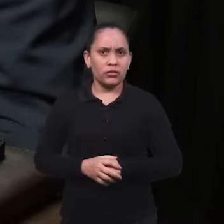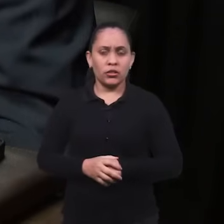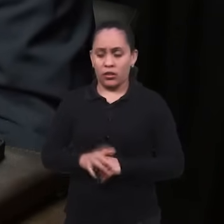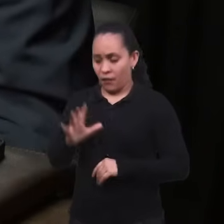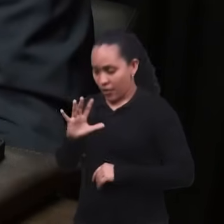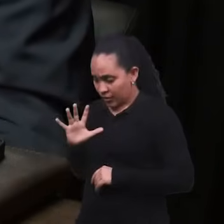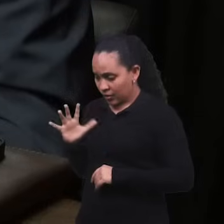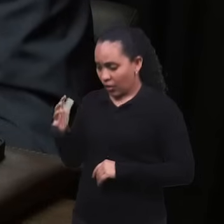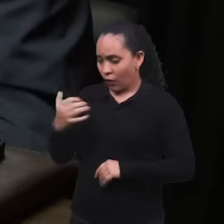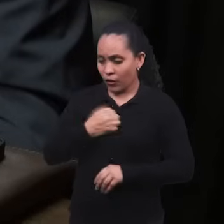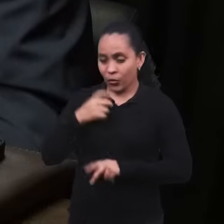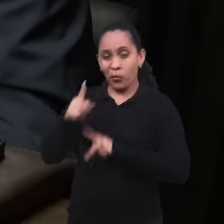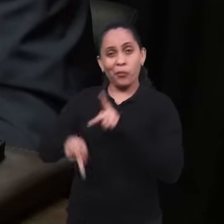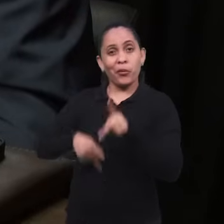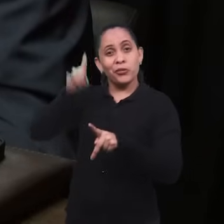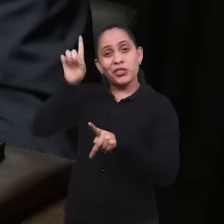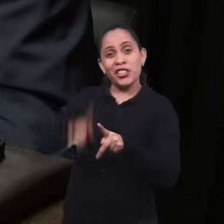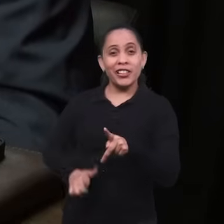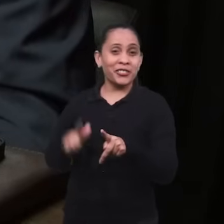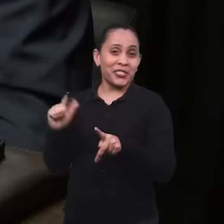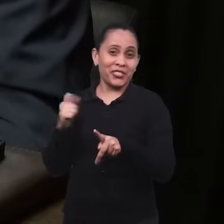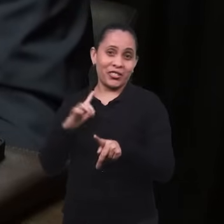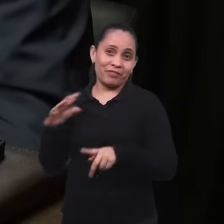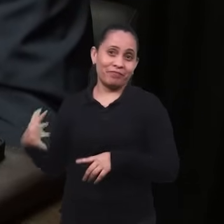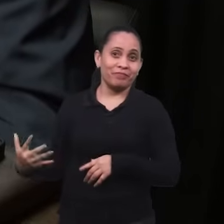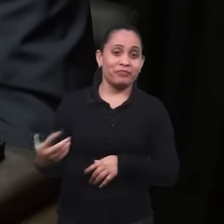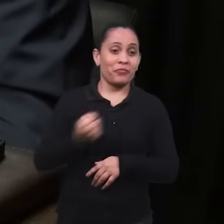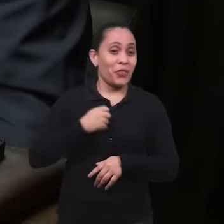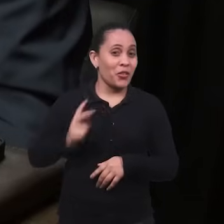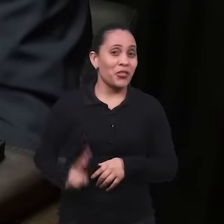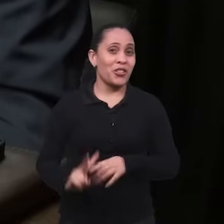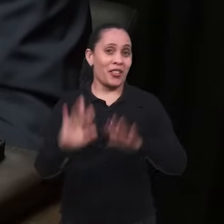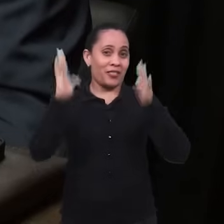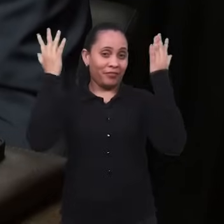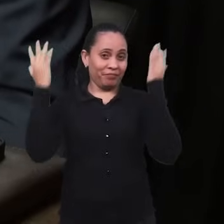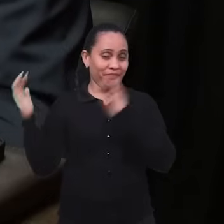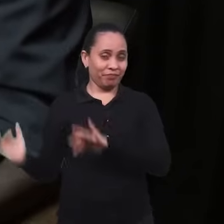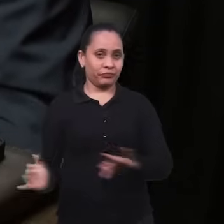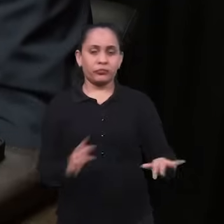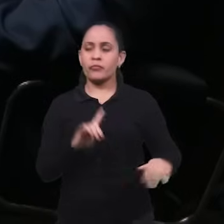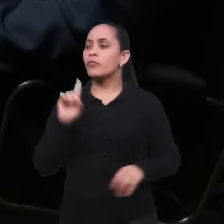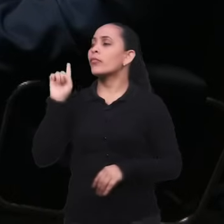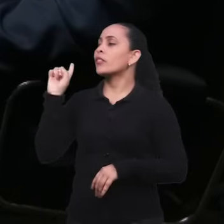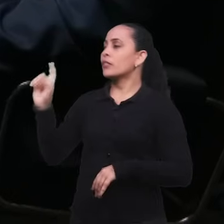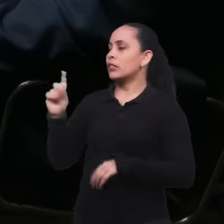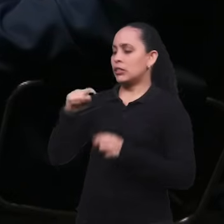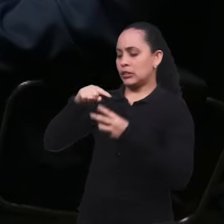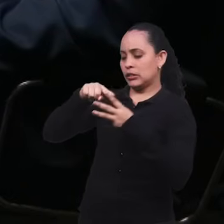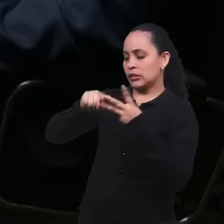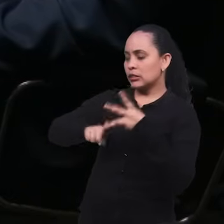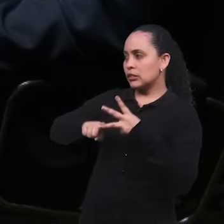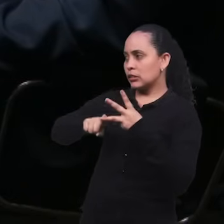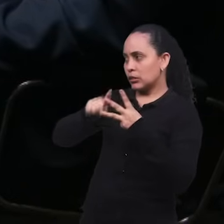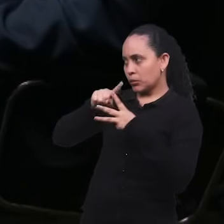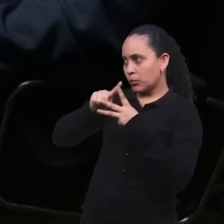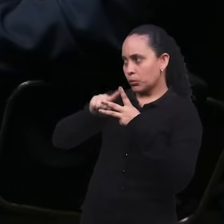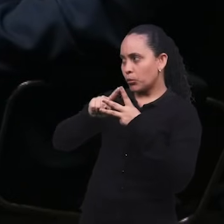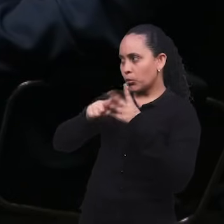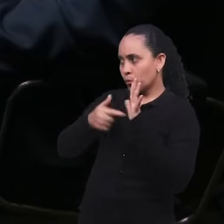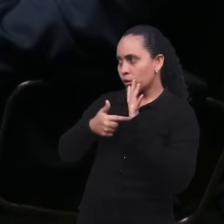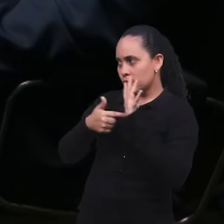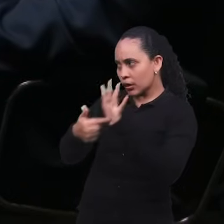o gentio, né? Então, nós vamos continuar com essa festa aqui ainda. Nessa expressão dos 3